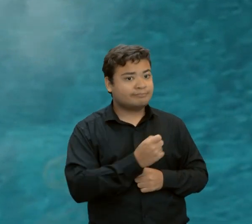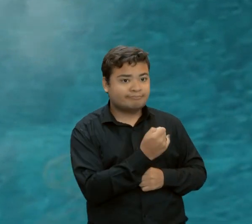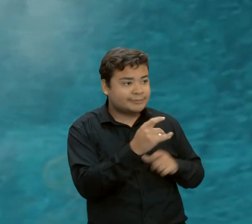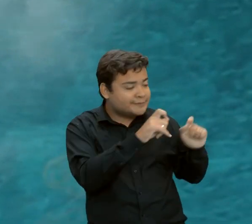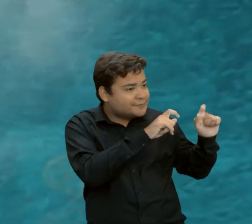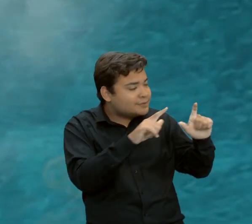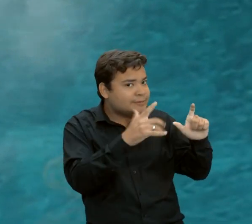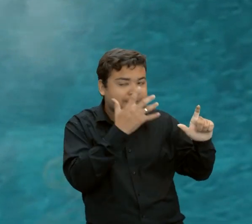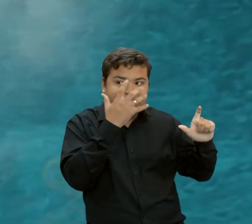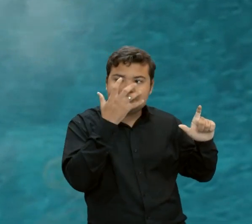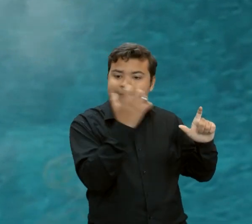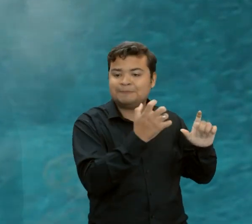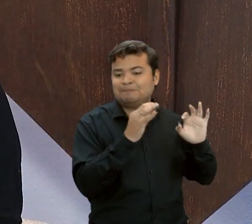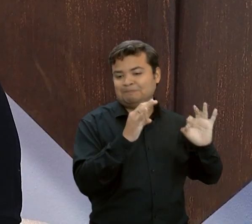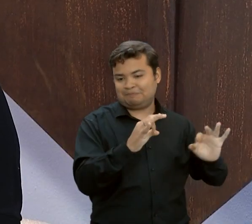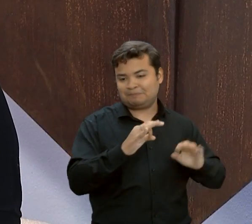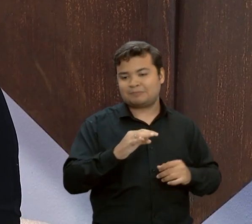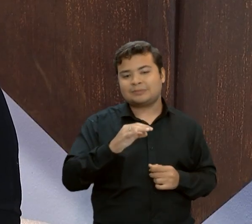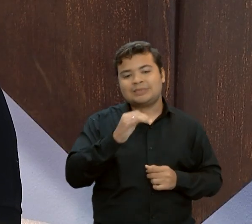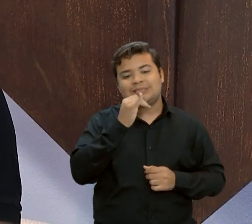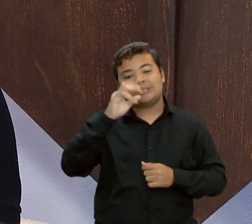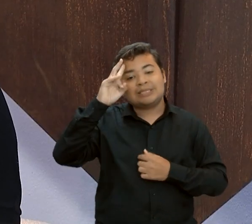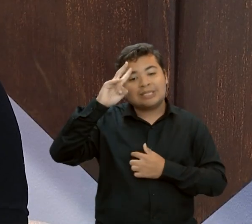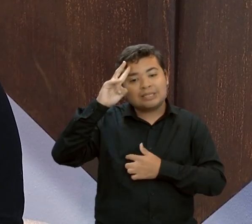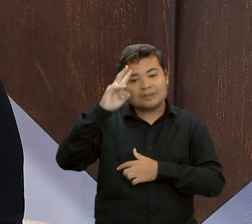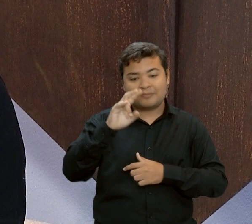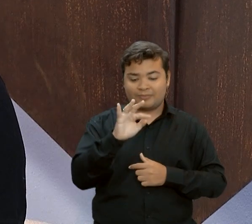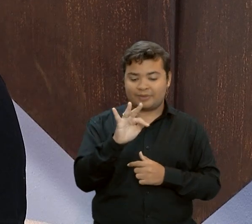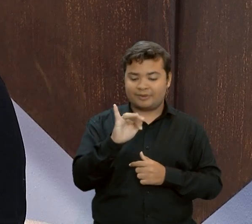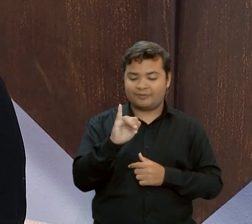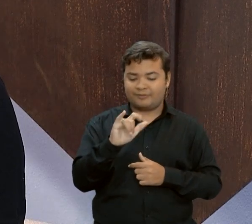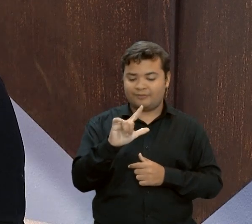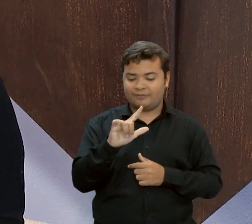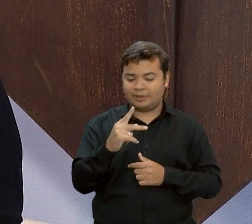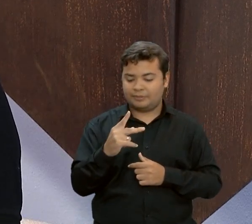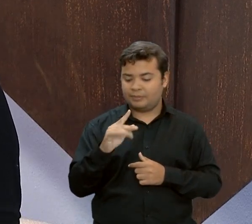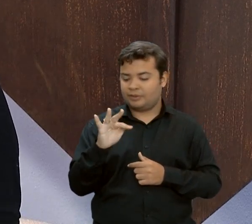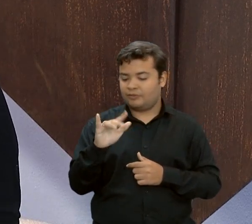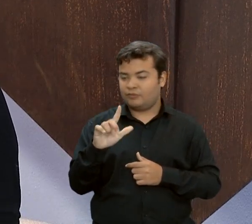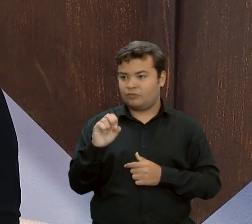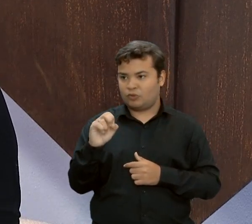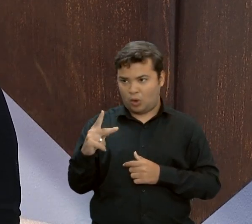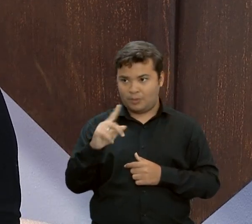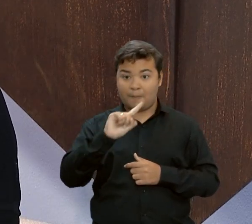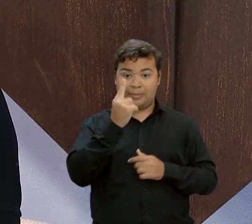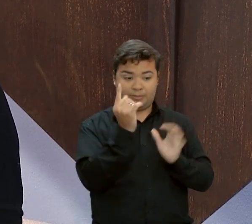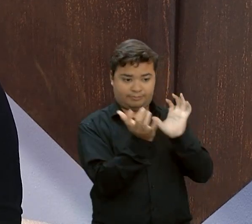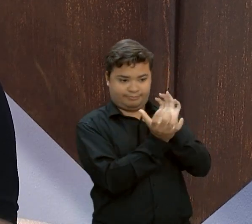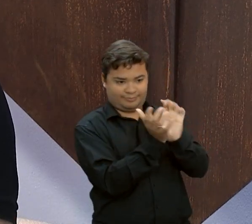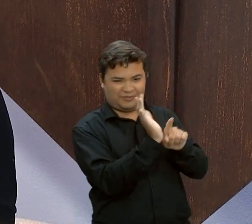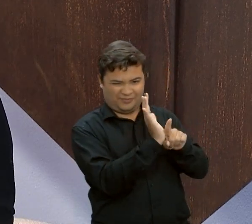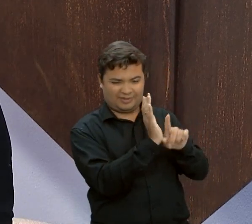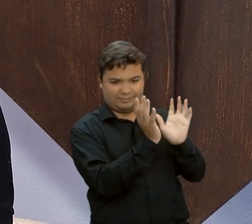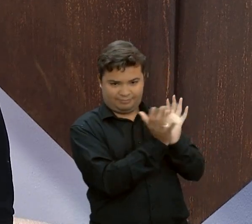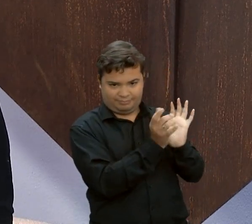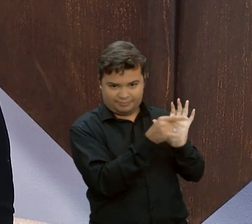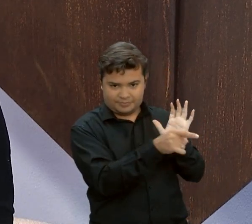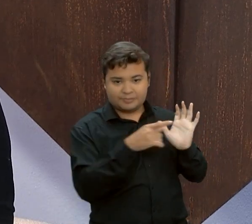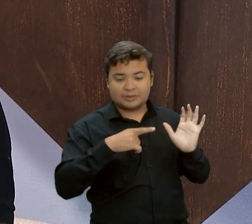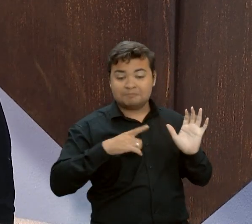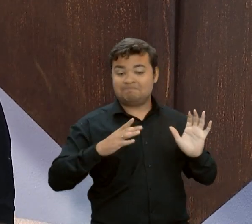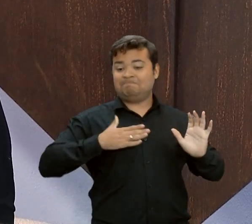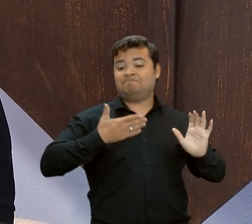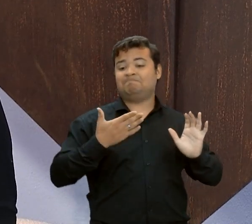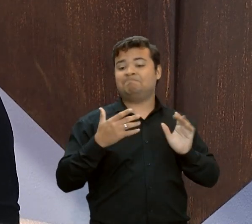estou lembrando aqui de um episódio, o Flip Flop da primeira temporada, que nós tivemos a surpresa,